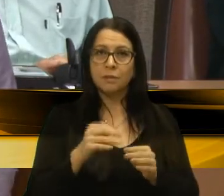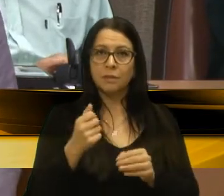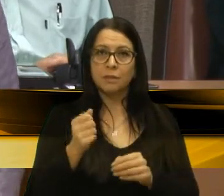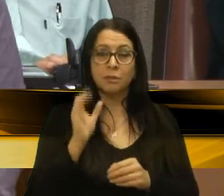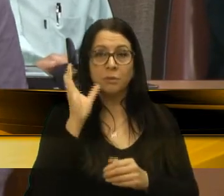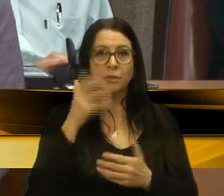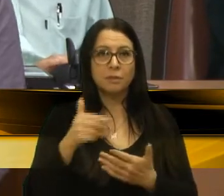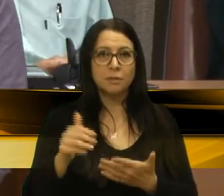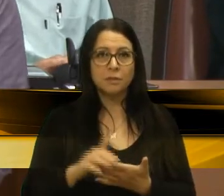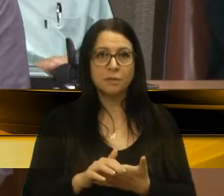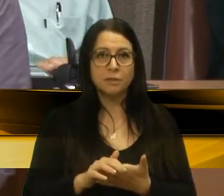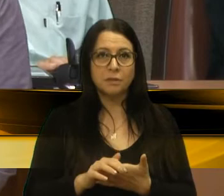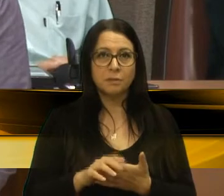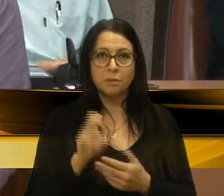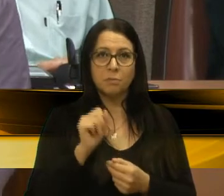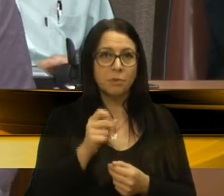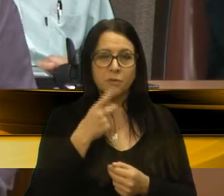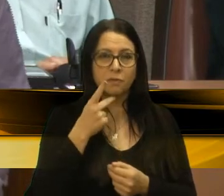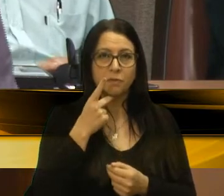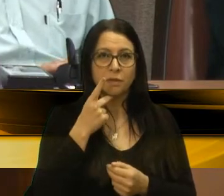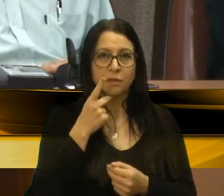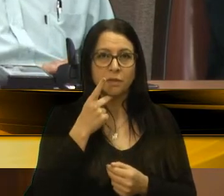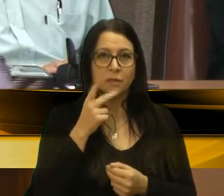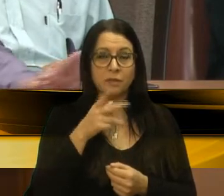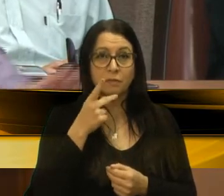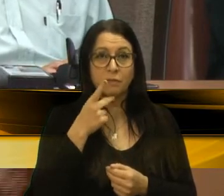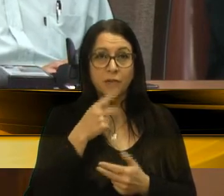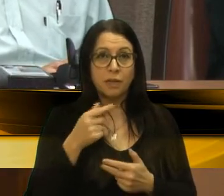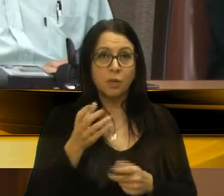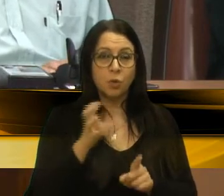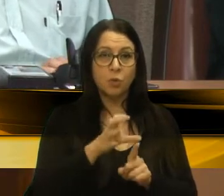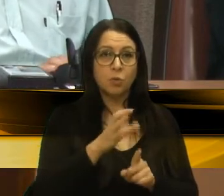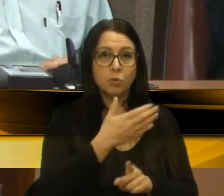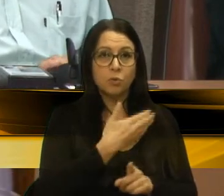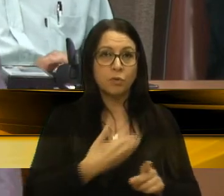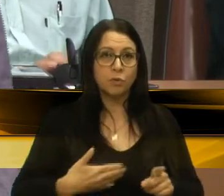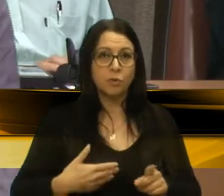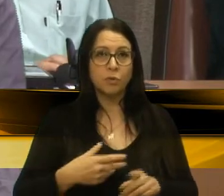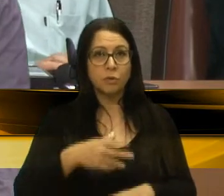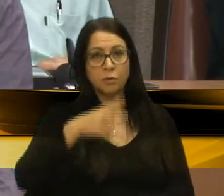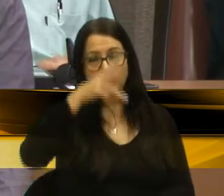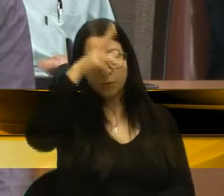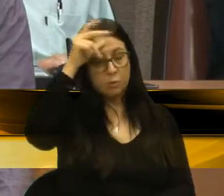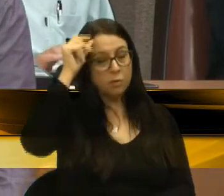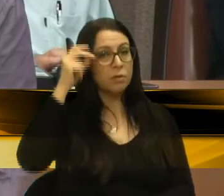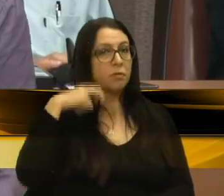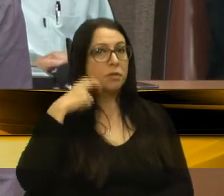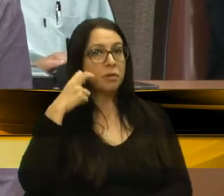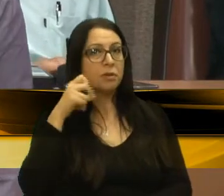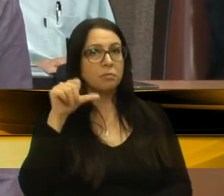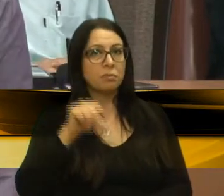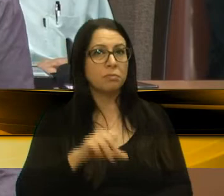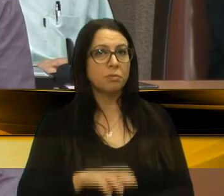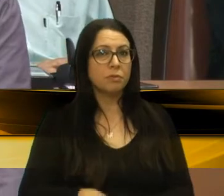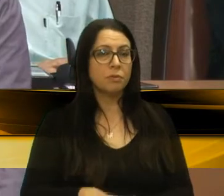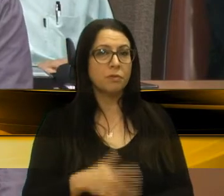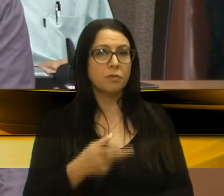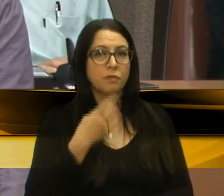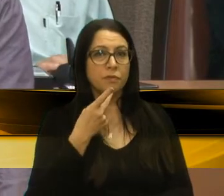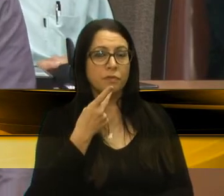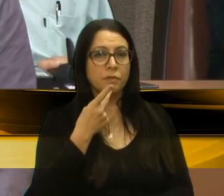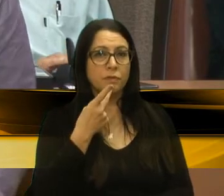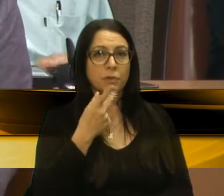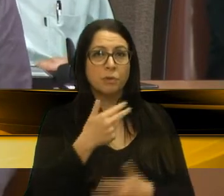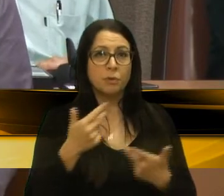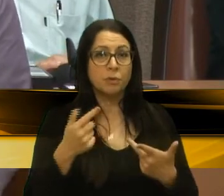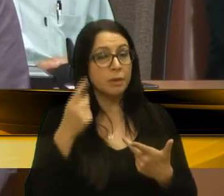porque aqui não se pode falar, nem se fala contra o governo municipal, que é um governo vergonhoso, desastroso. Então, quando se vai falar alguma